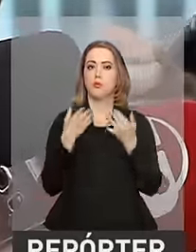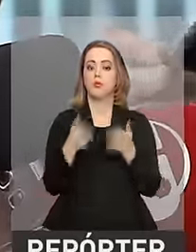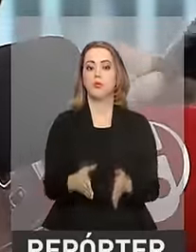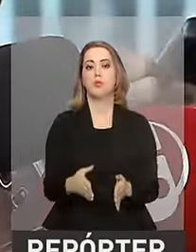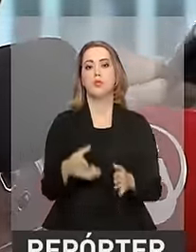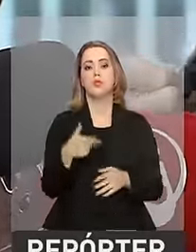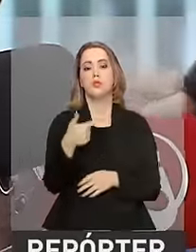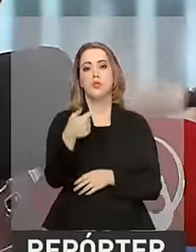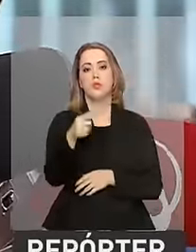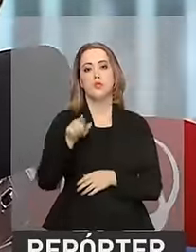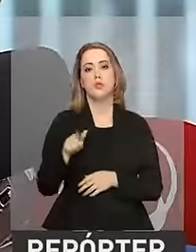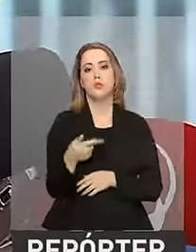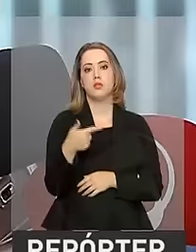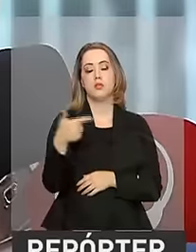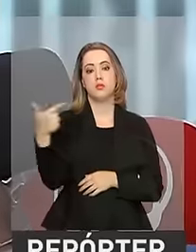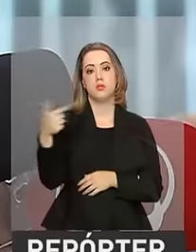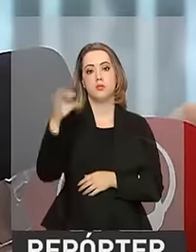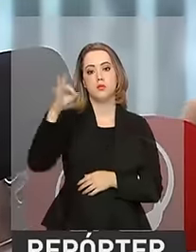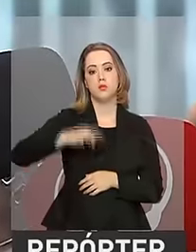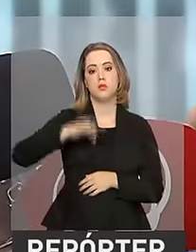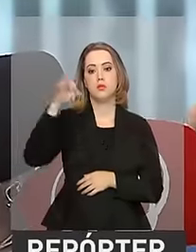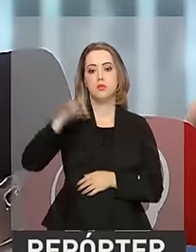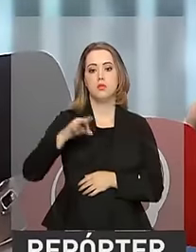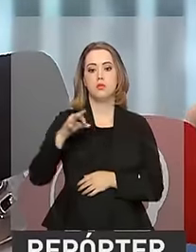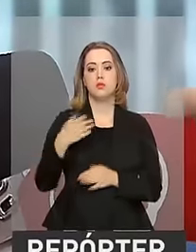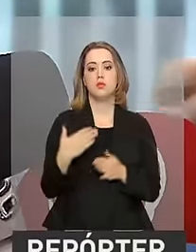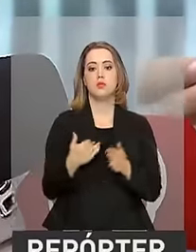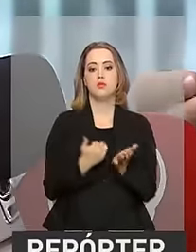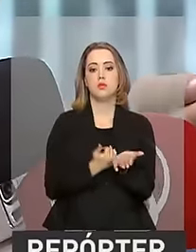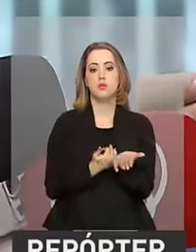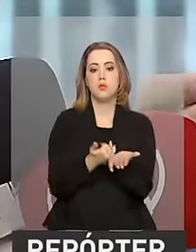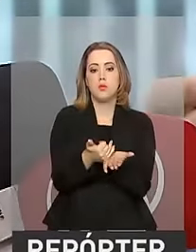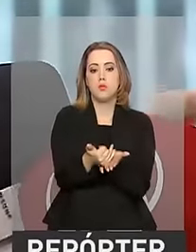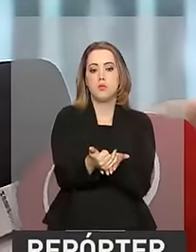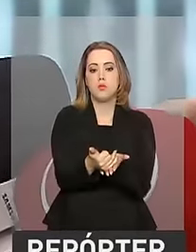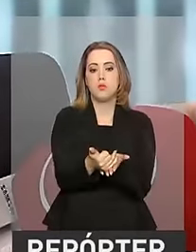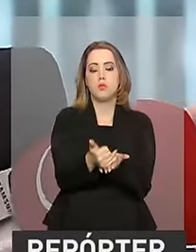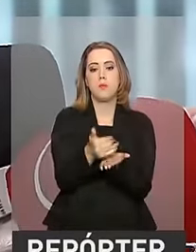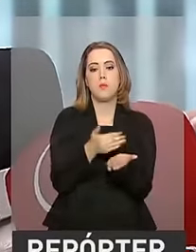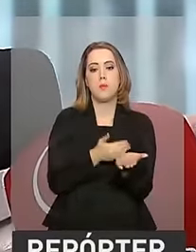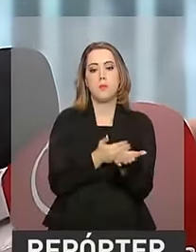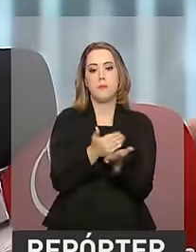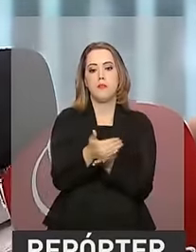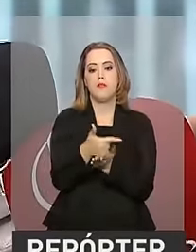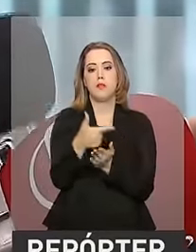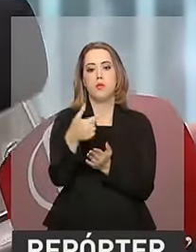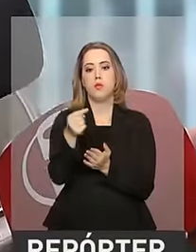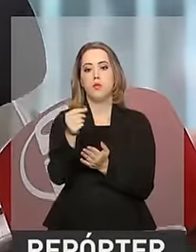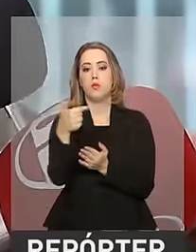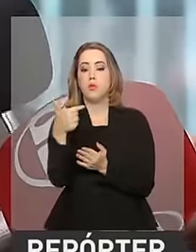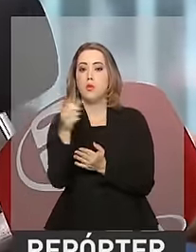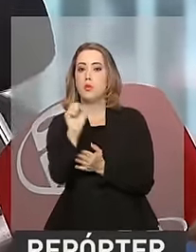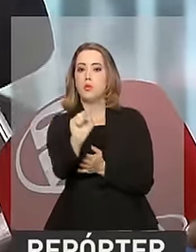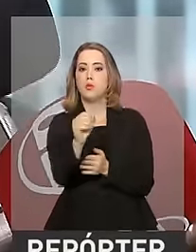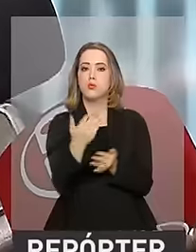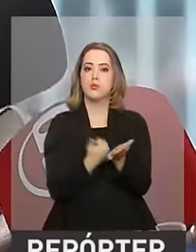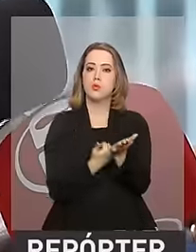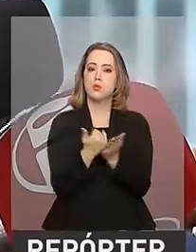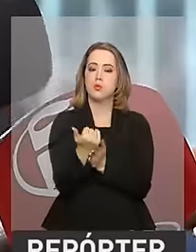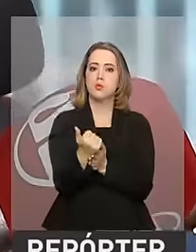de 7,2 por. a partir daí para 2018 em